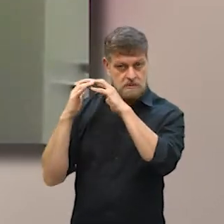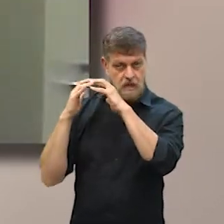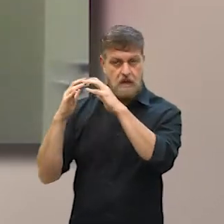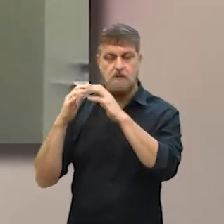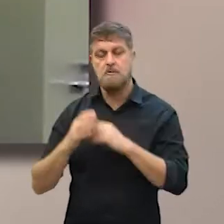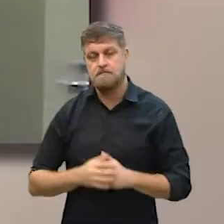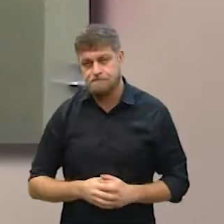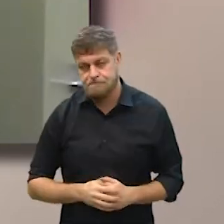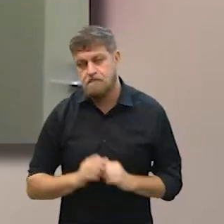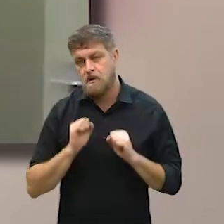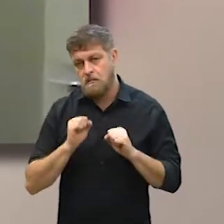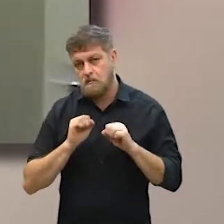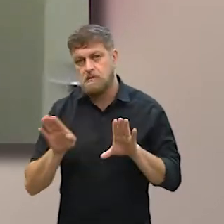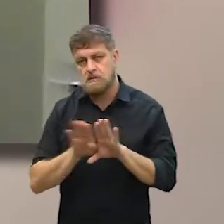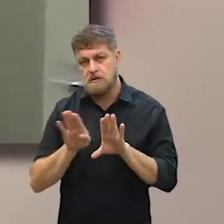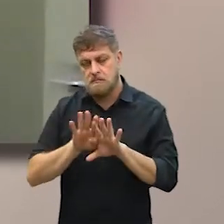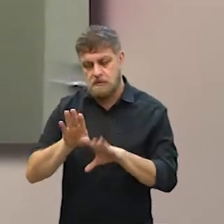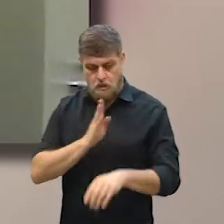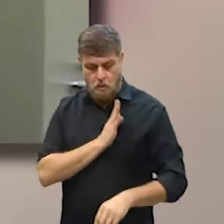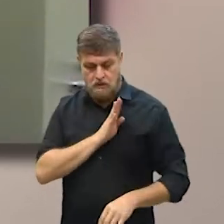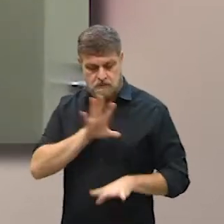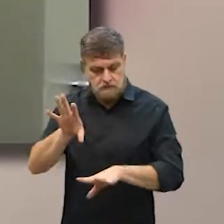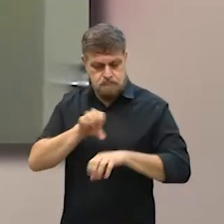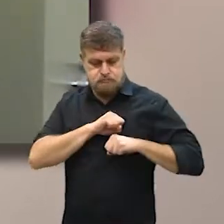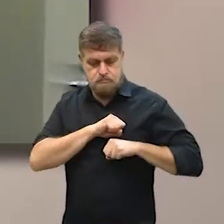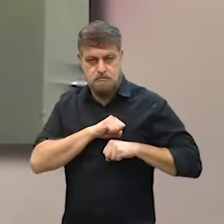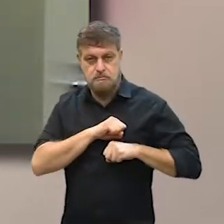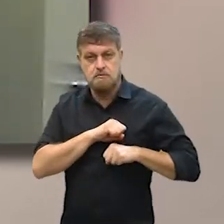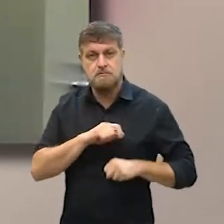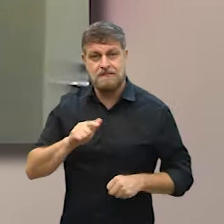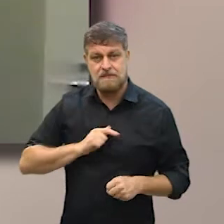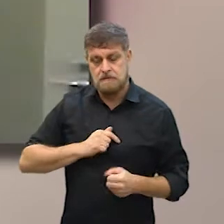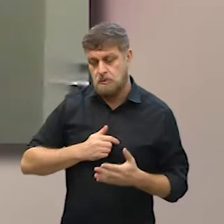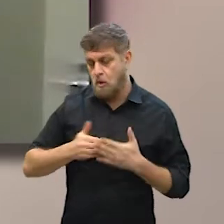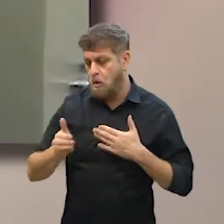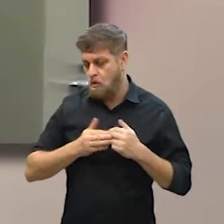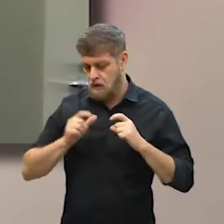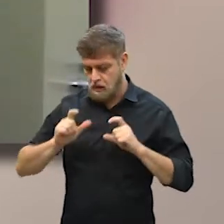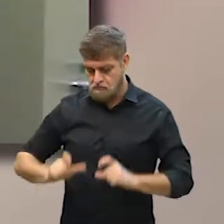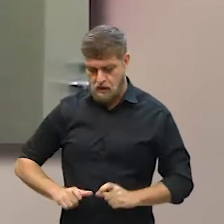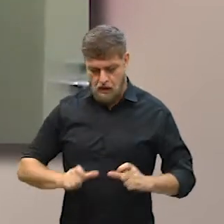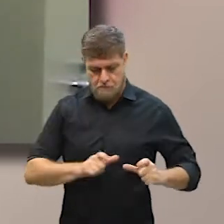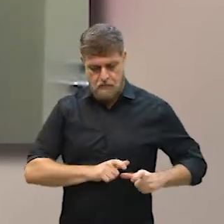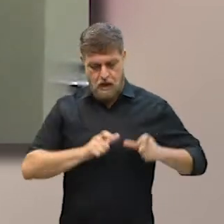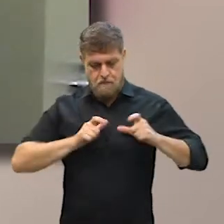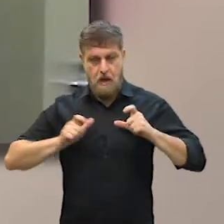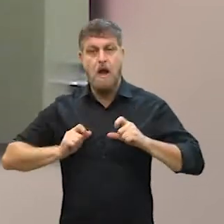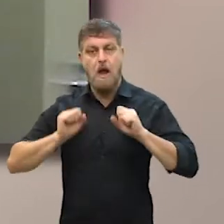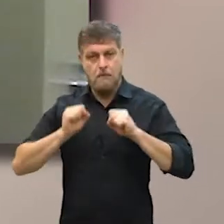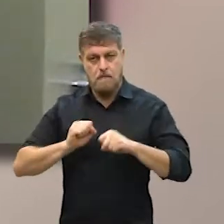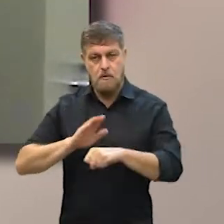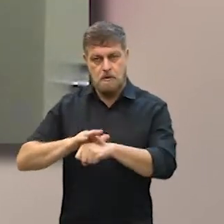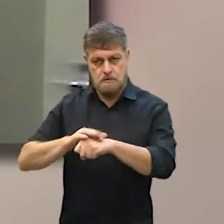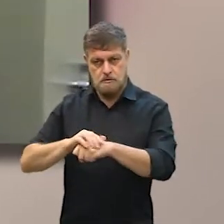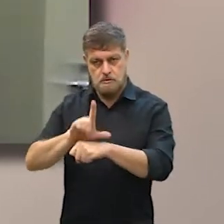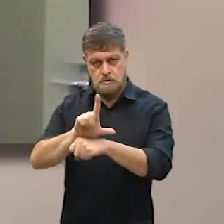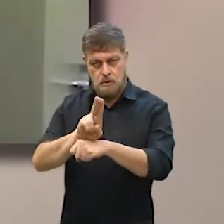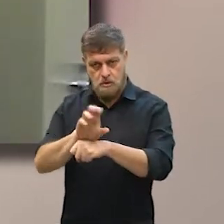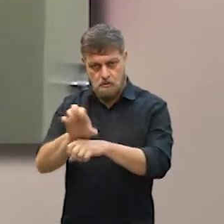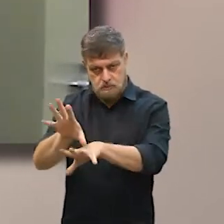serve a Olha a questão ao coração então praticamente todos os órgãos podem ser